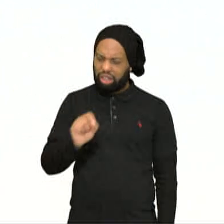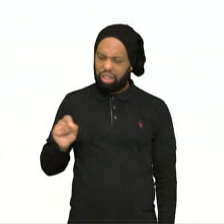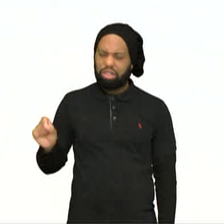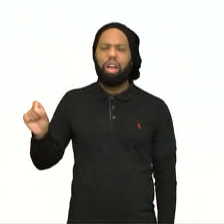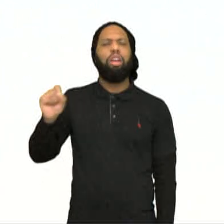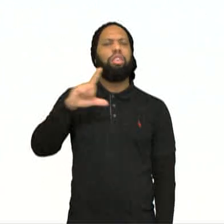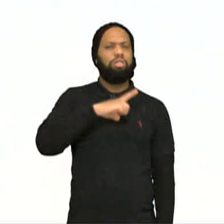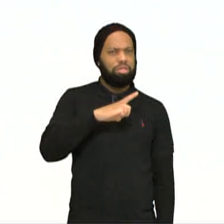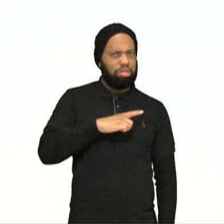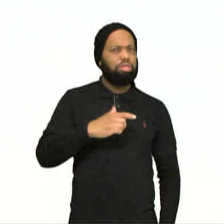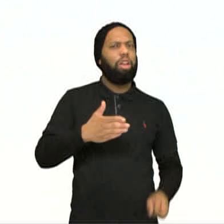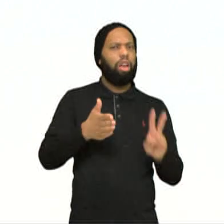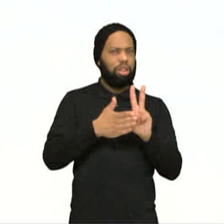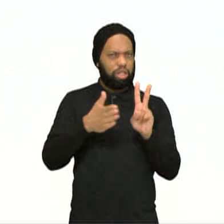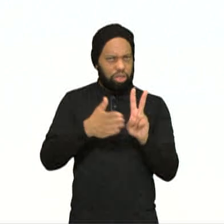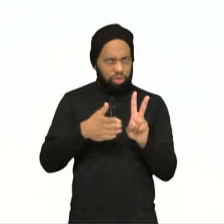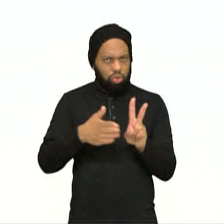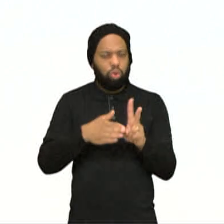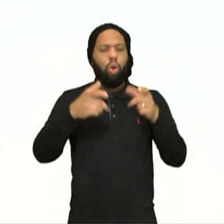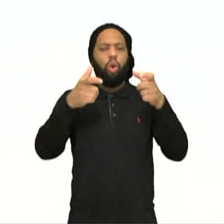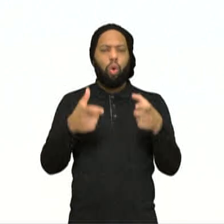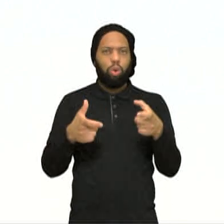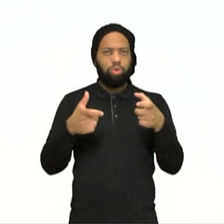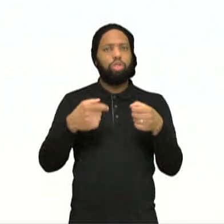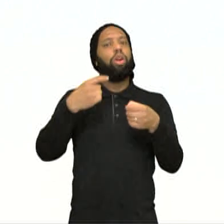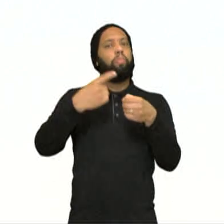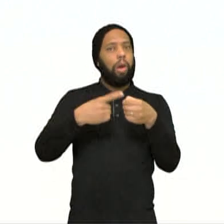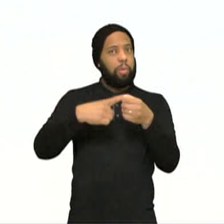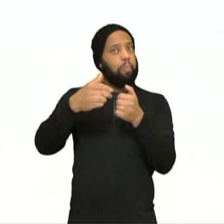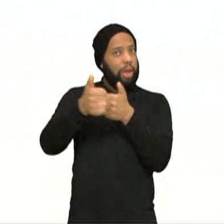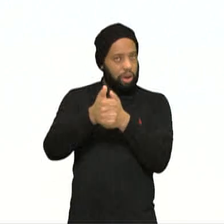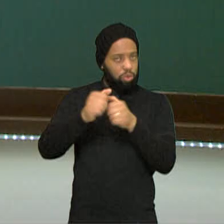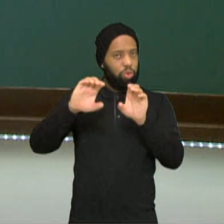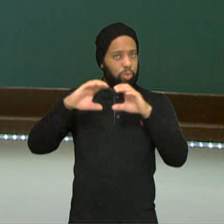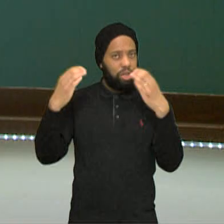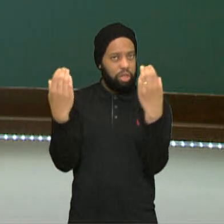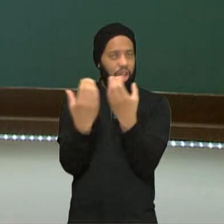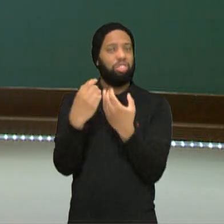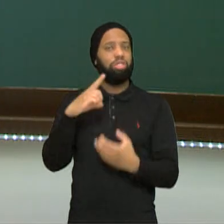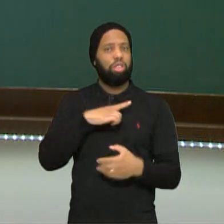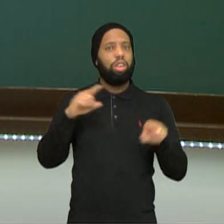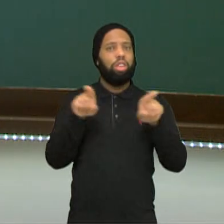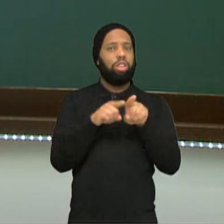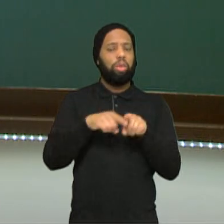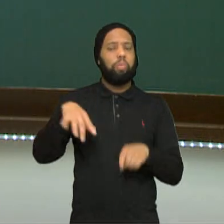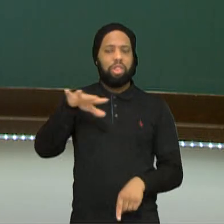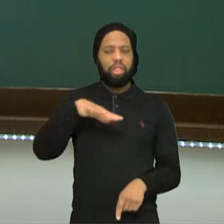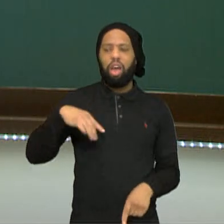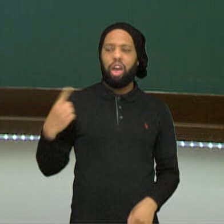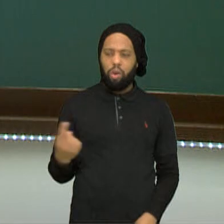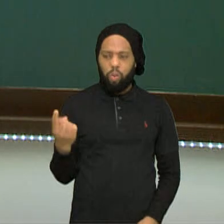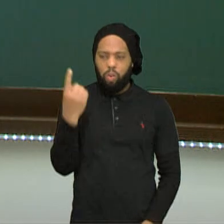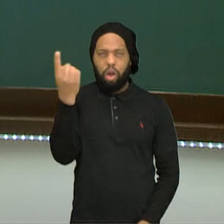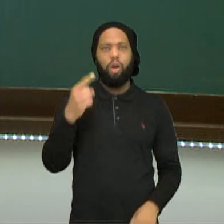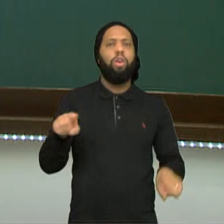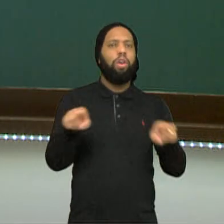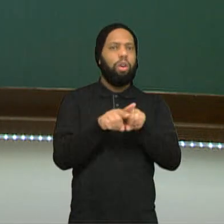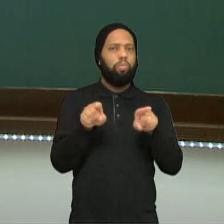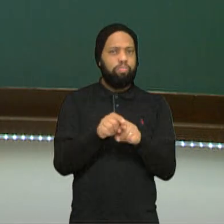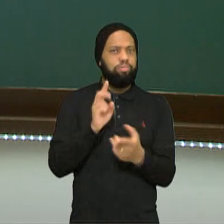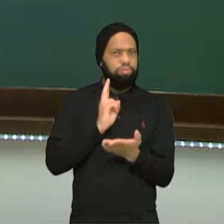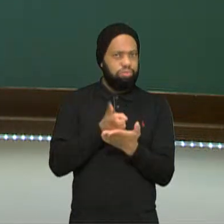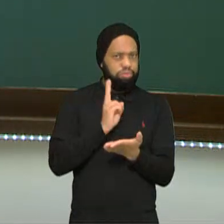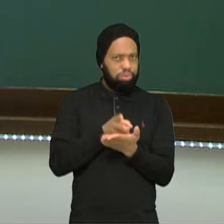urbanas, rurais. Os povos indígenas estão espalhados por todo o nosso Brasil, né? E que continuam produzindo sua arte de